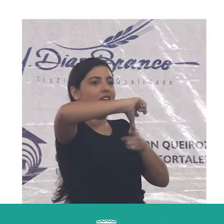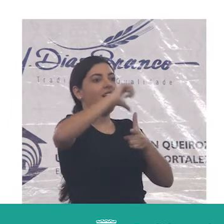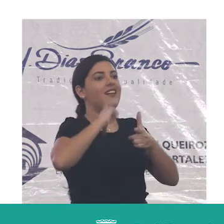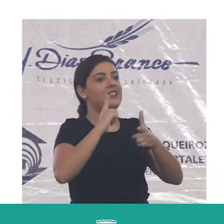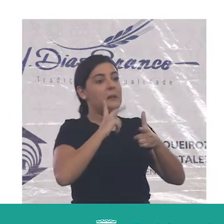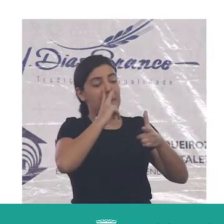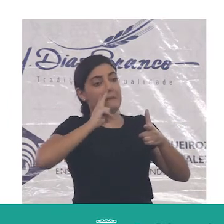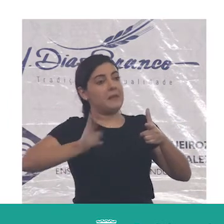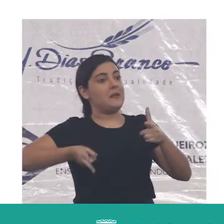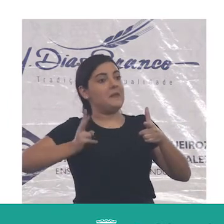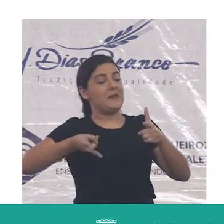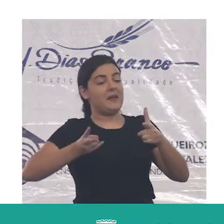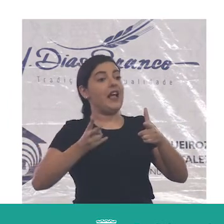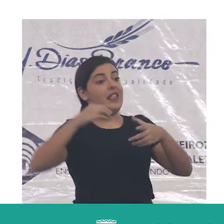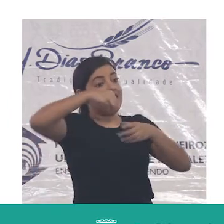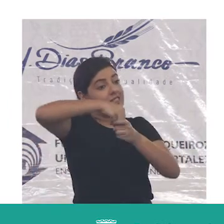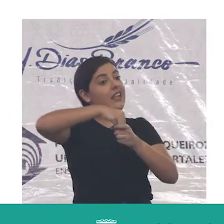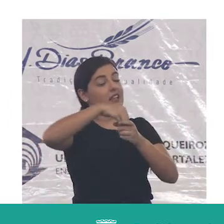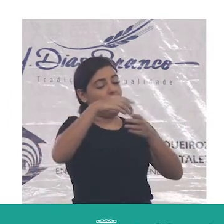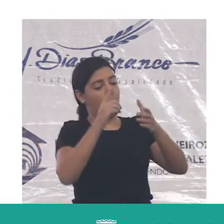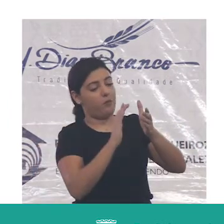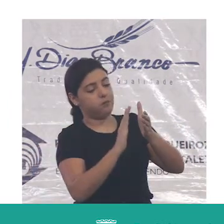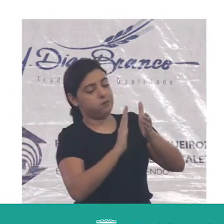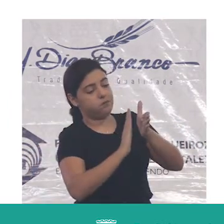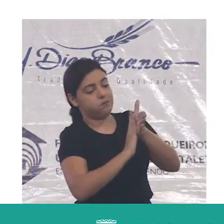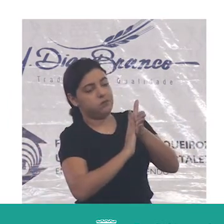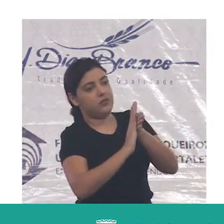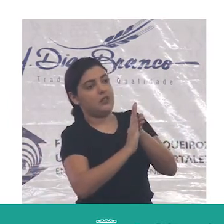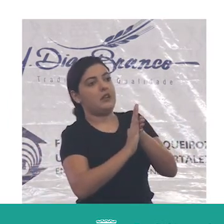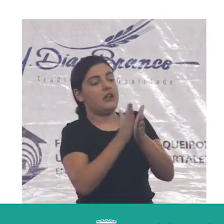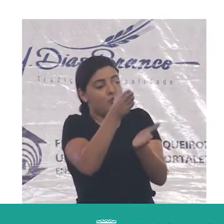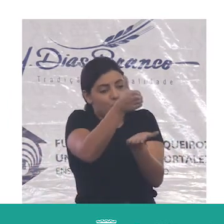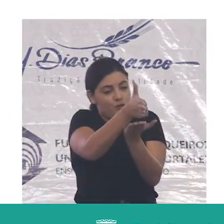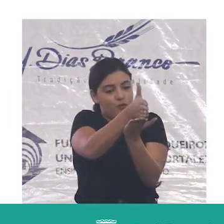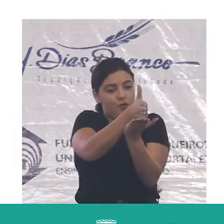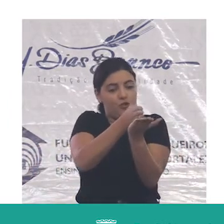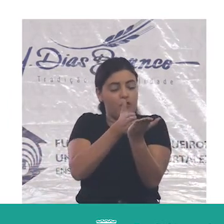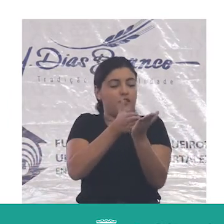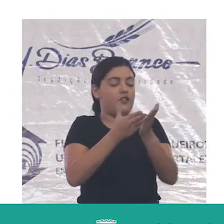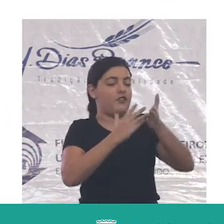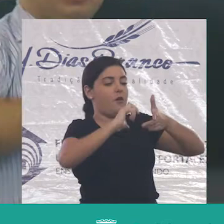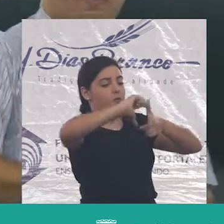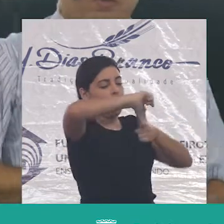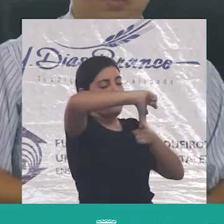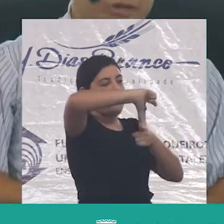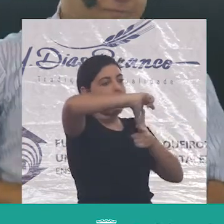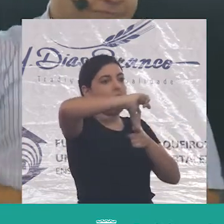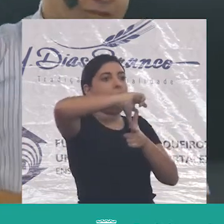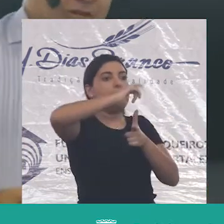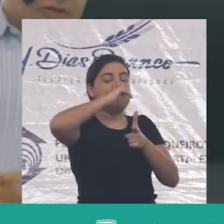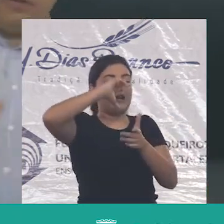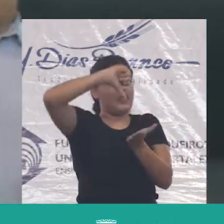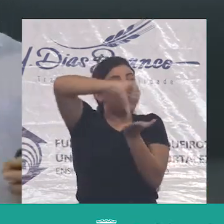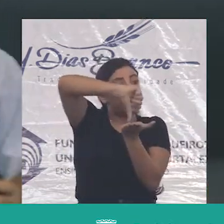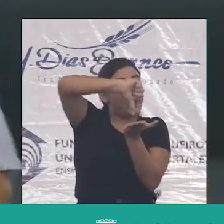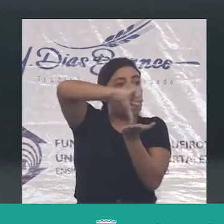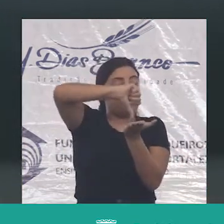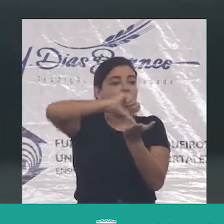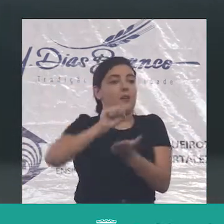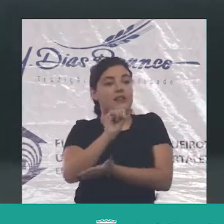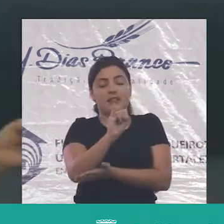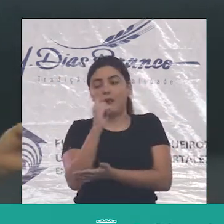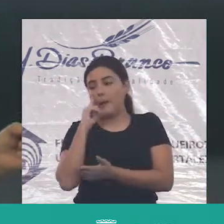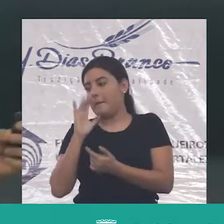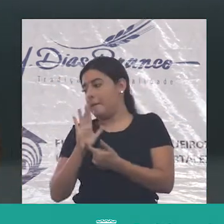deu, não é um retângulo dentro do bolo? Você divide o bolo ao meio, você passou certinho pelo centro da figura. Se você olhar